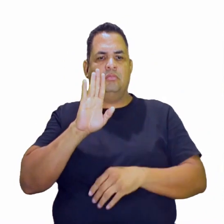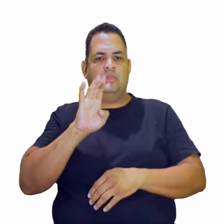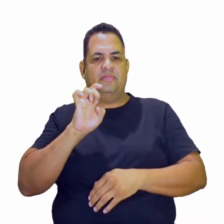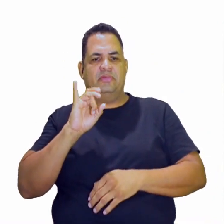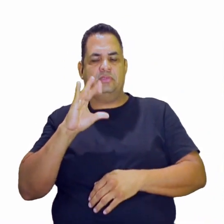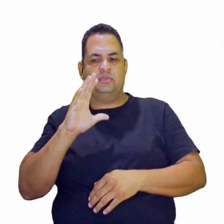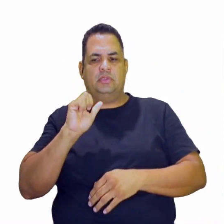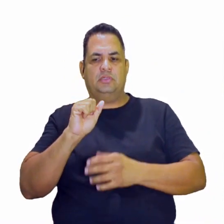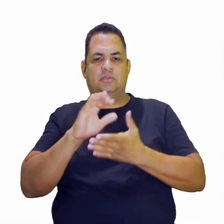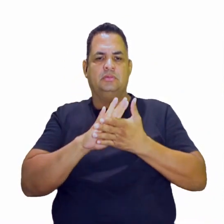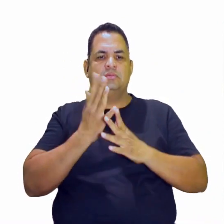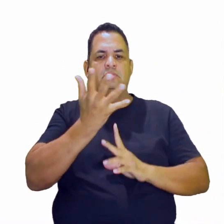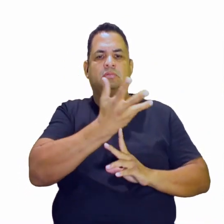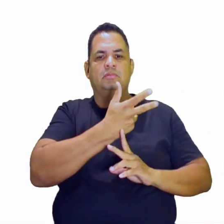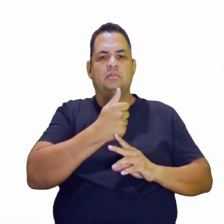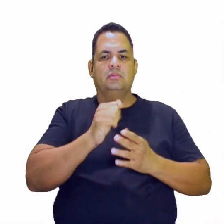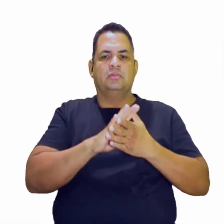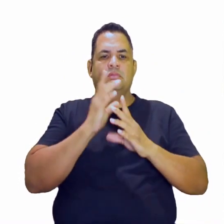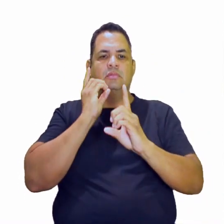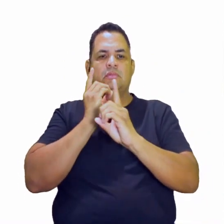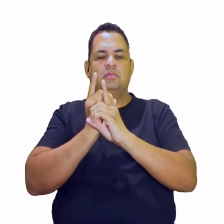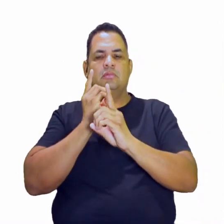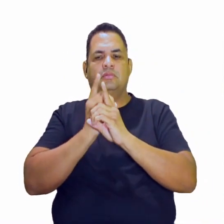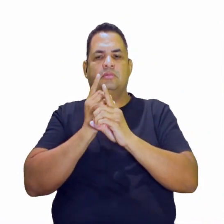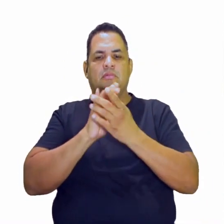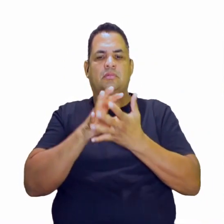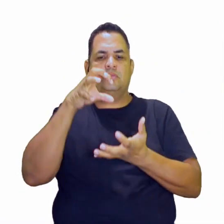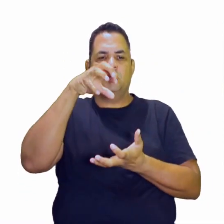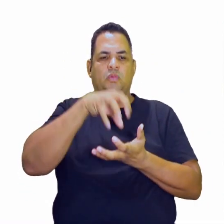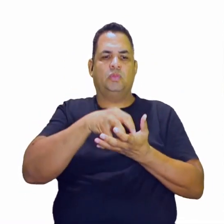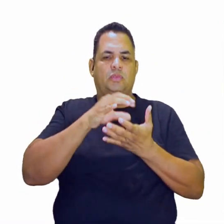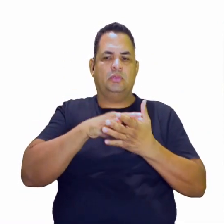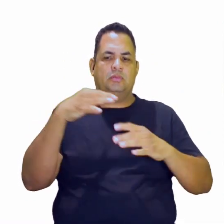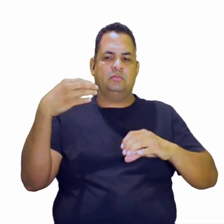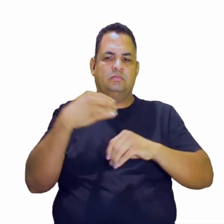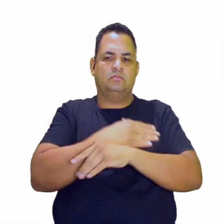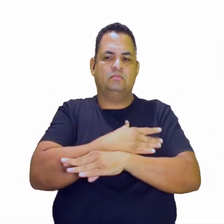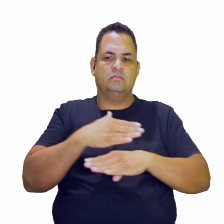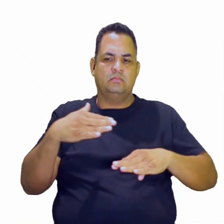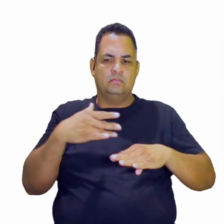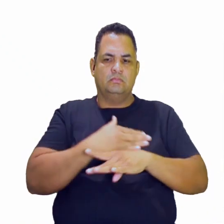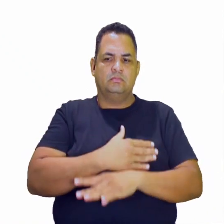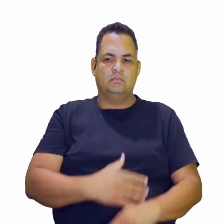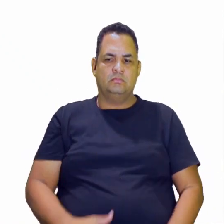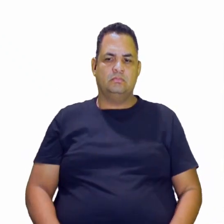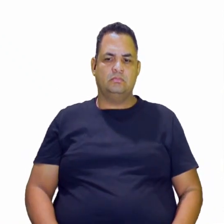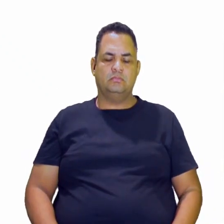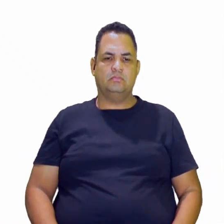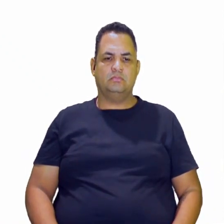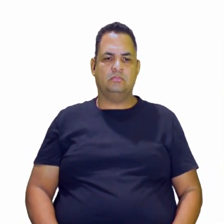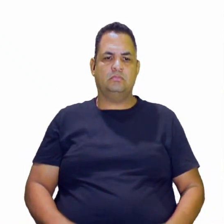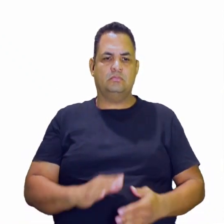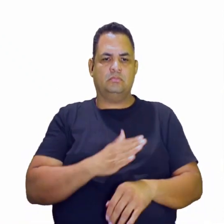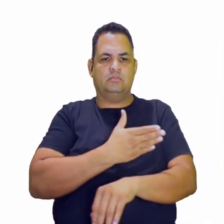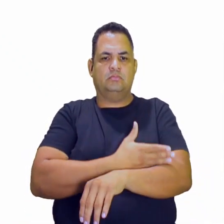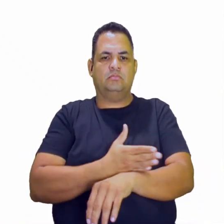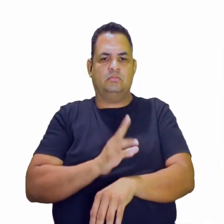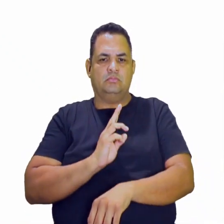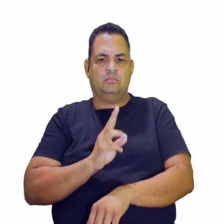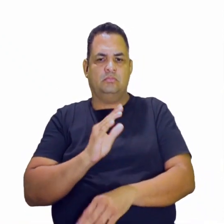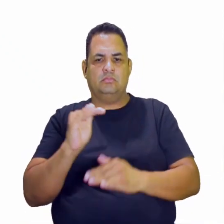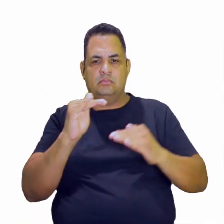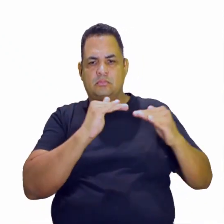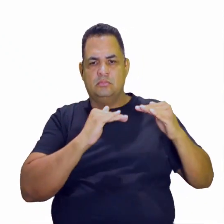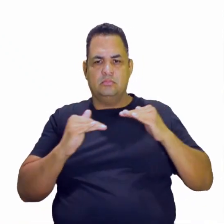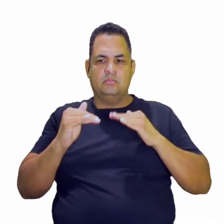e intervenções artísticas encontrada em centros urbanos? Costuma seguir um único